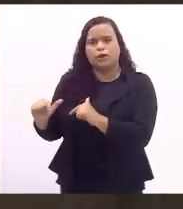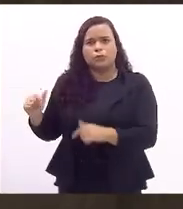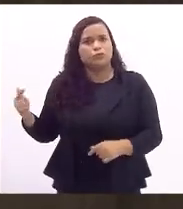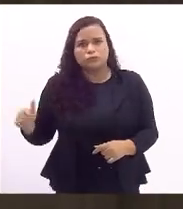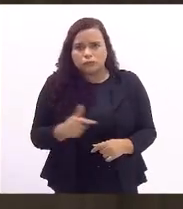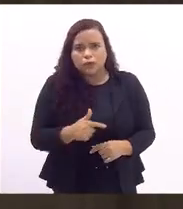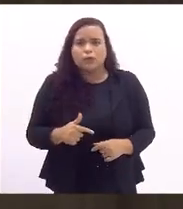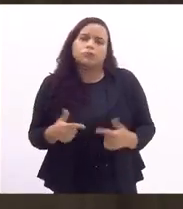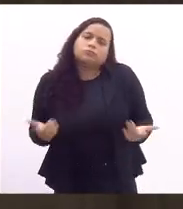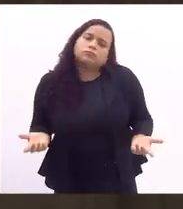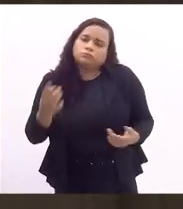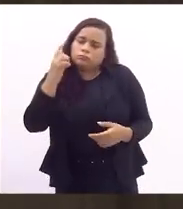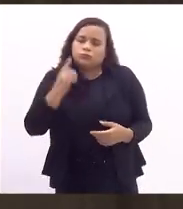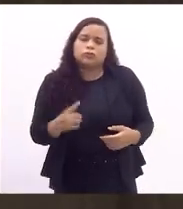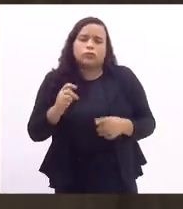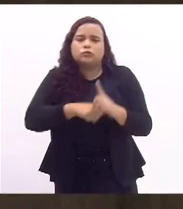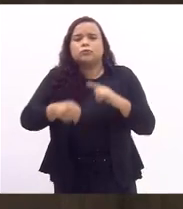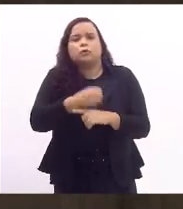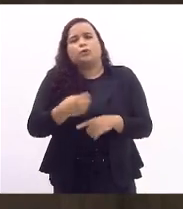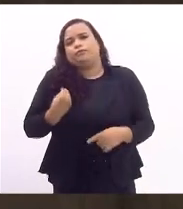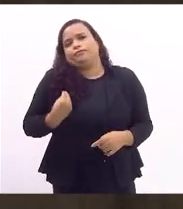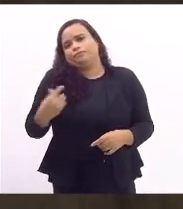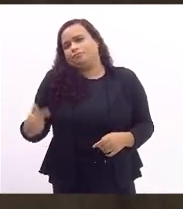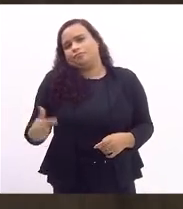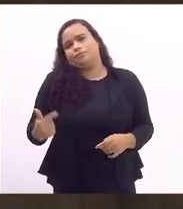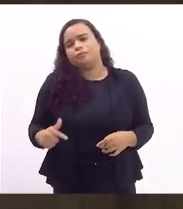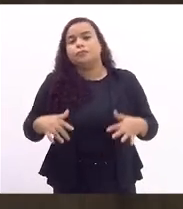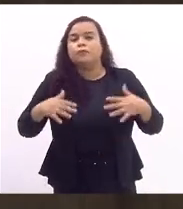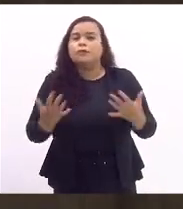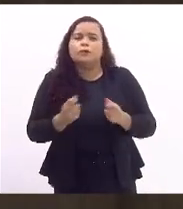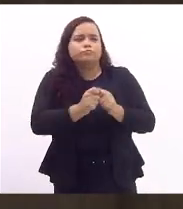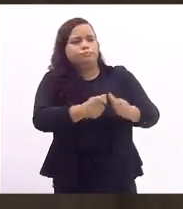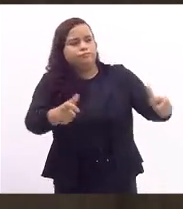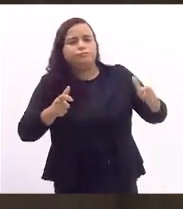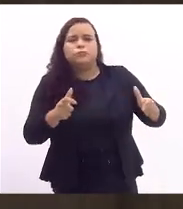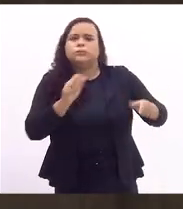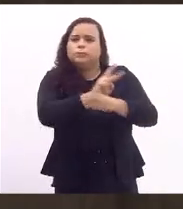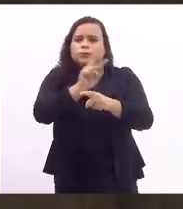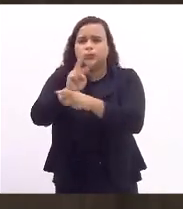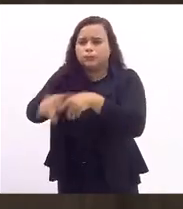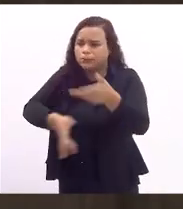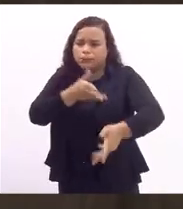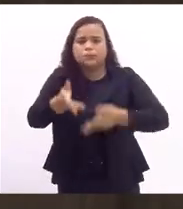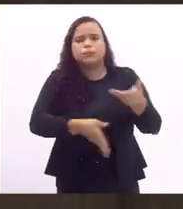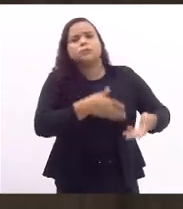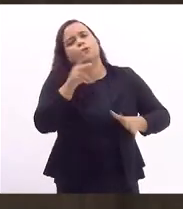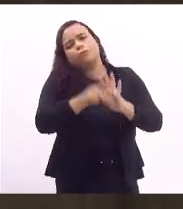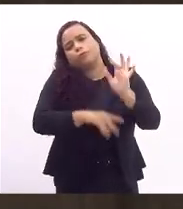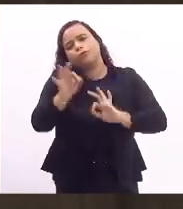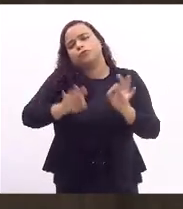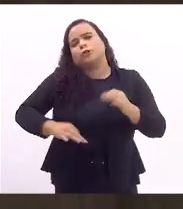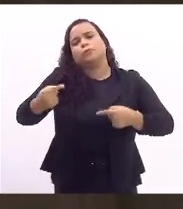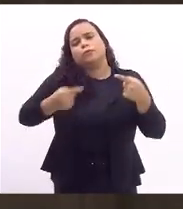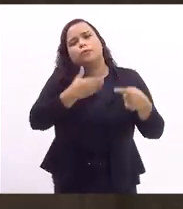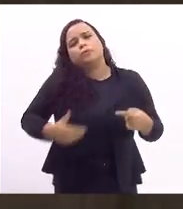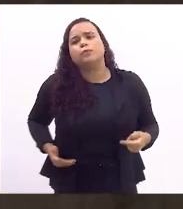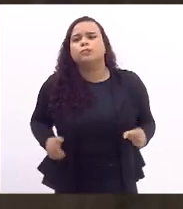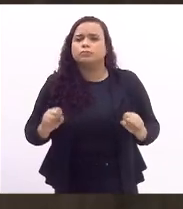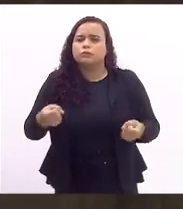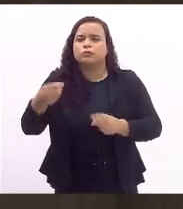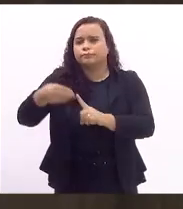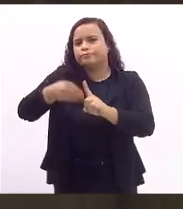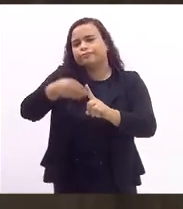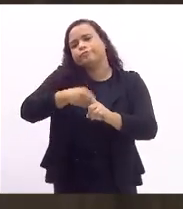expropriados de direitos sua maioria com projetos de políticas públicas que são muitas das vezes